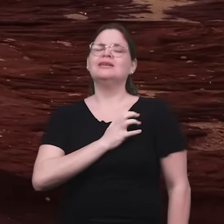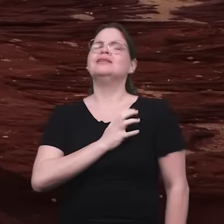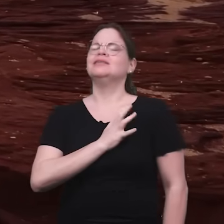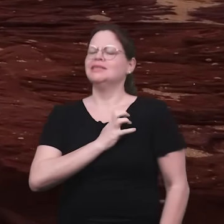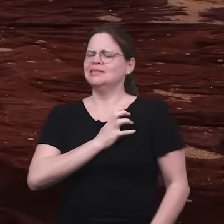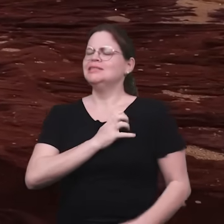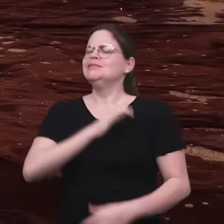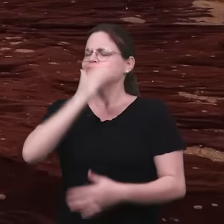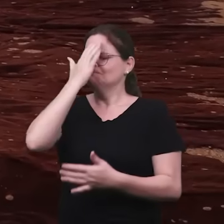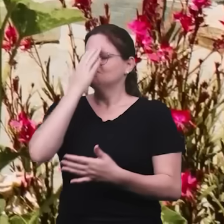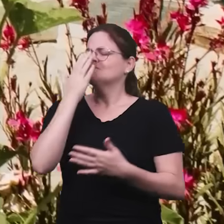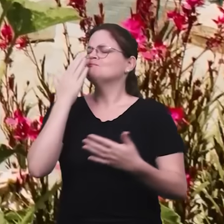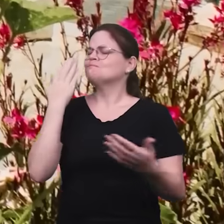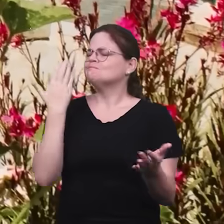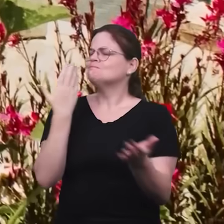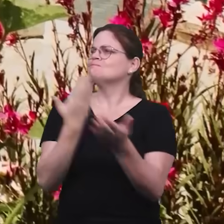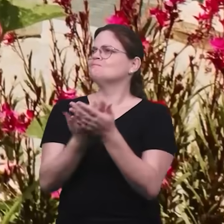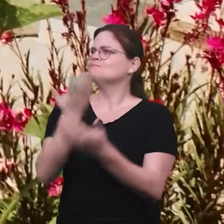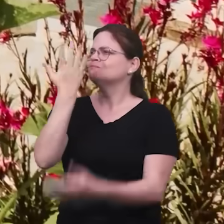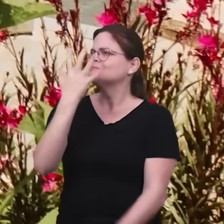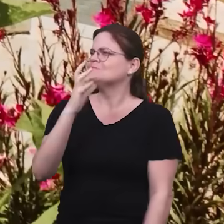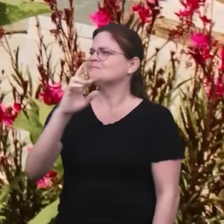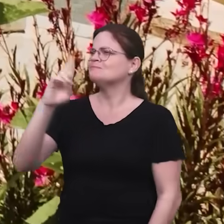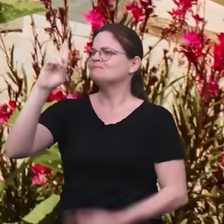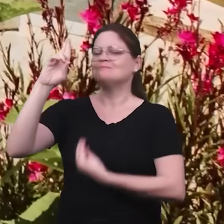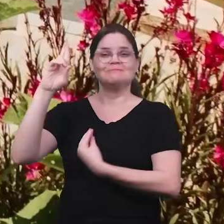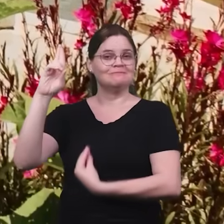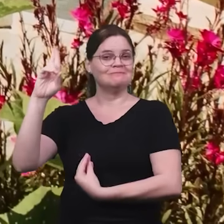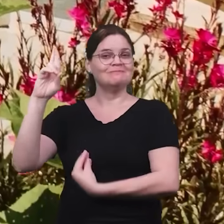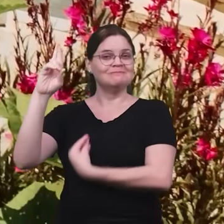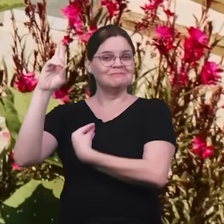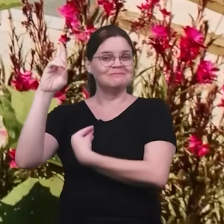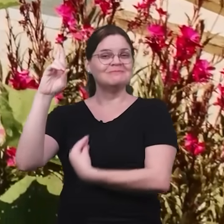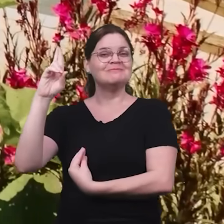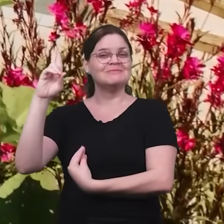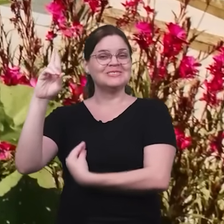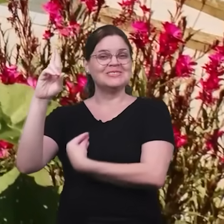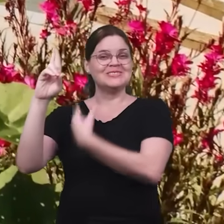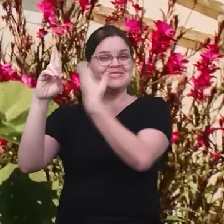sabendo que o nosso Senhor vive está.